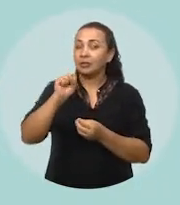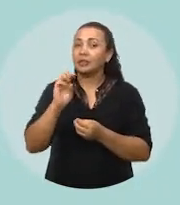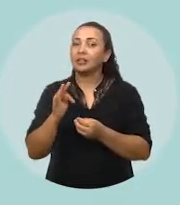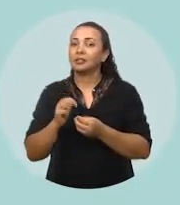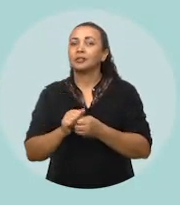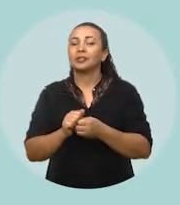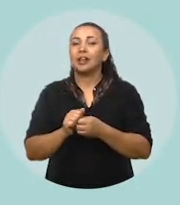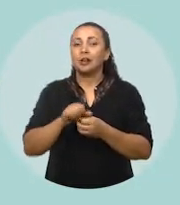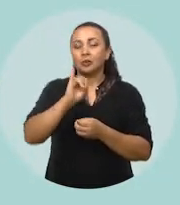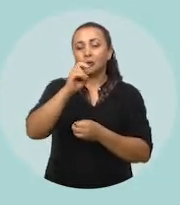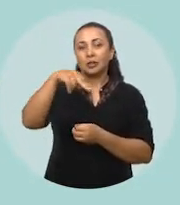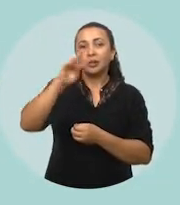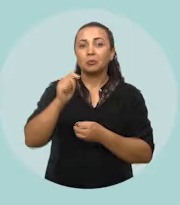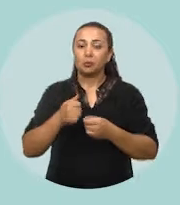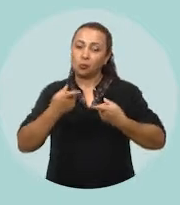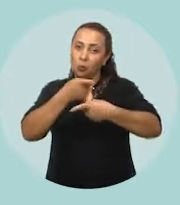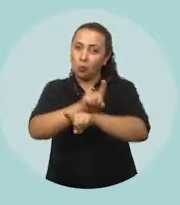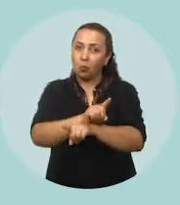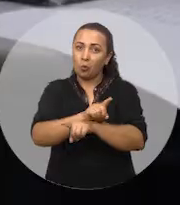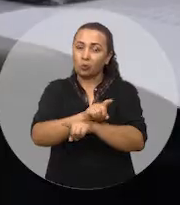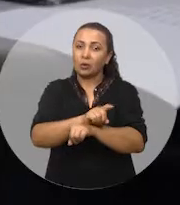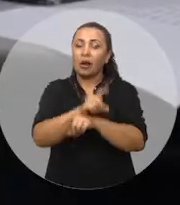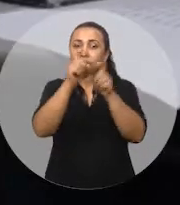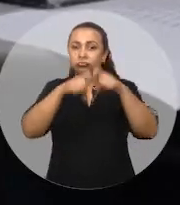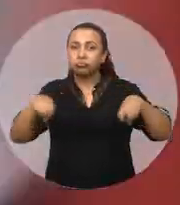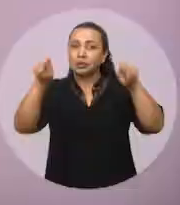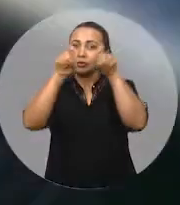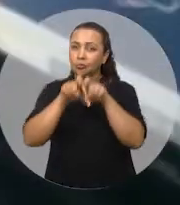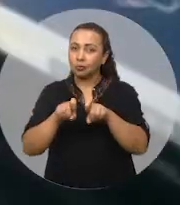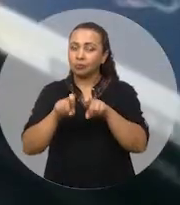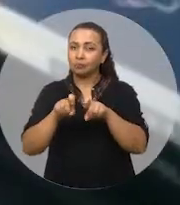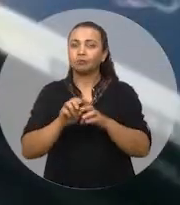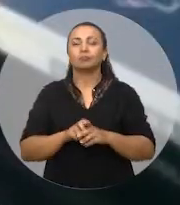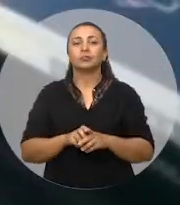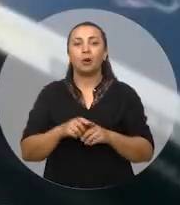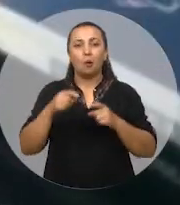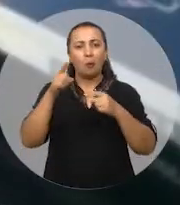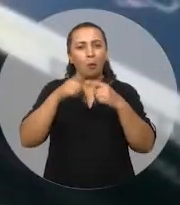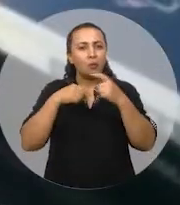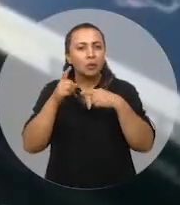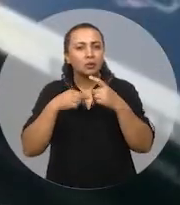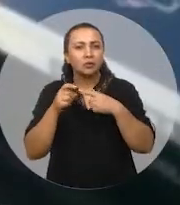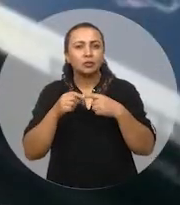dos inibidores contra a protease a nível computacional. O nosso objetivo é